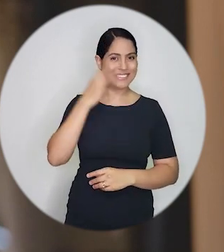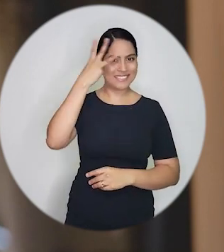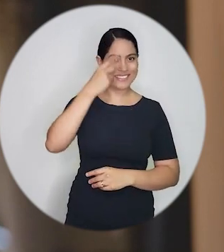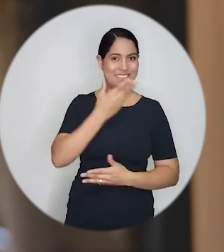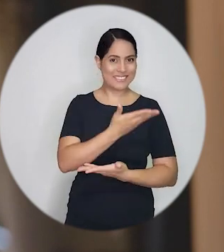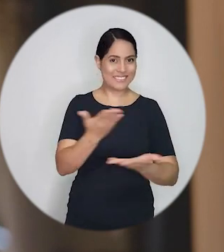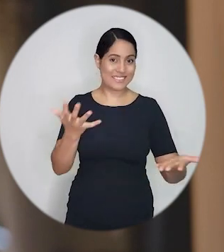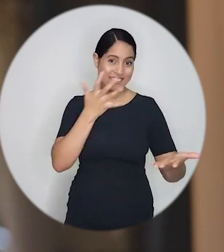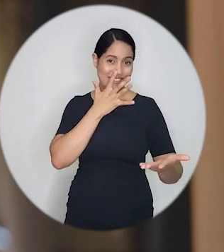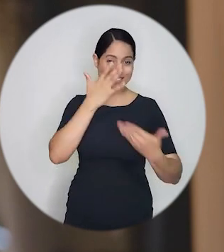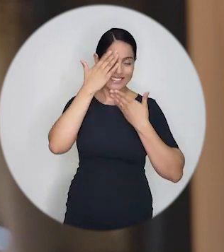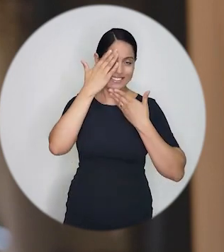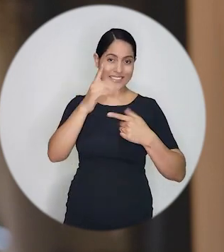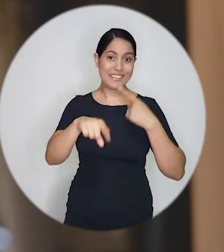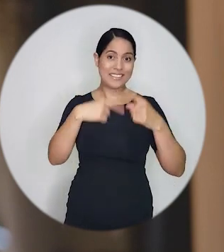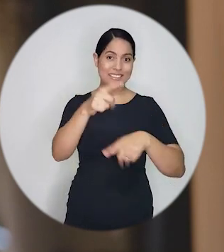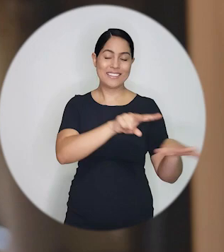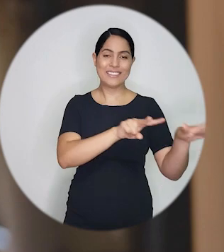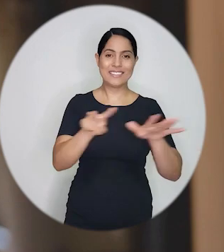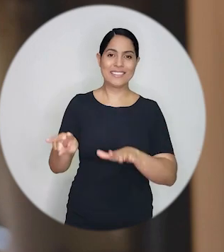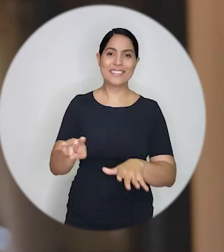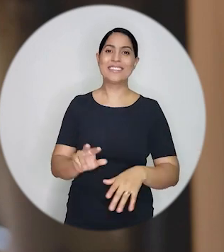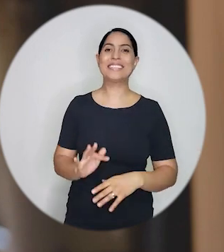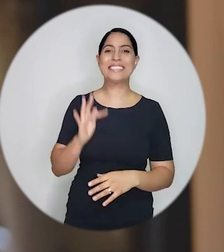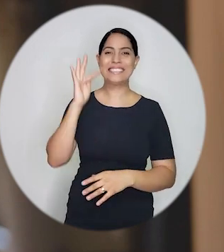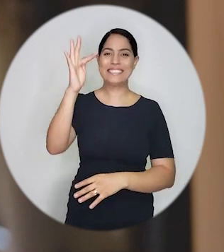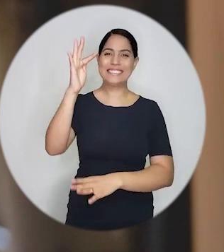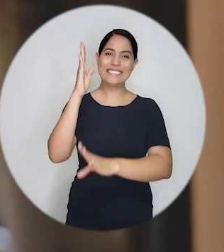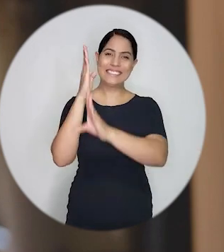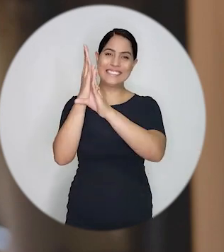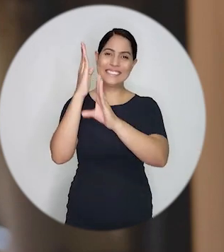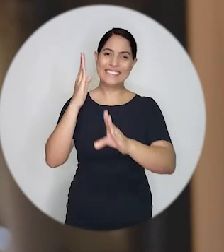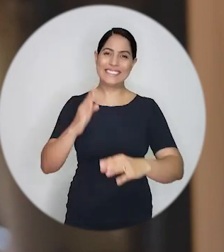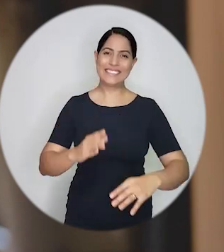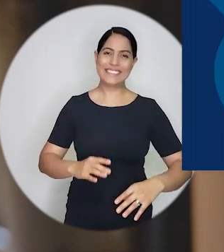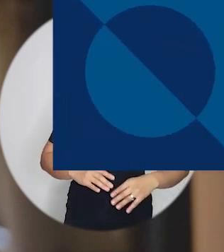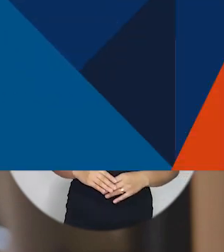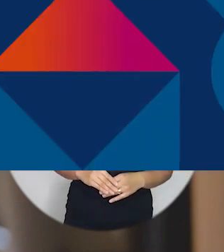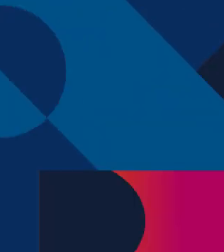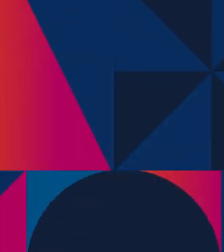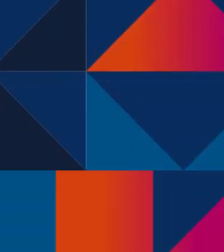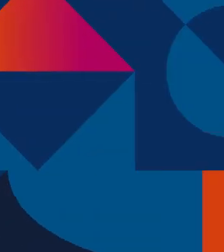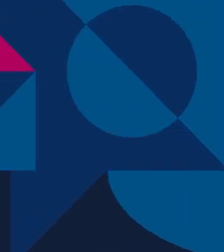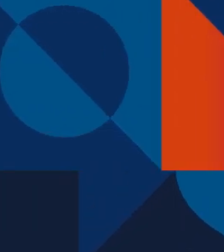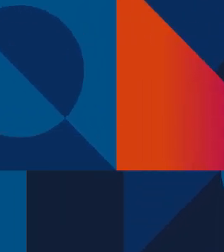Eu sou Mariana Xavier e agradeço pela sua companhia. Te espero na próxima semana. Até lá!